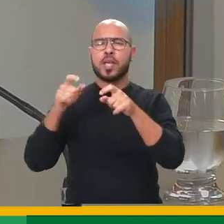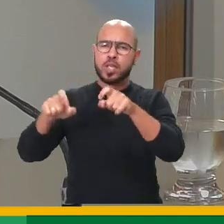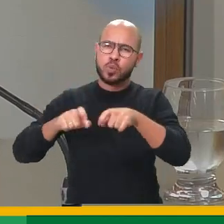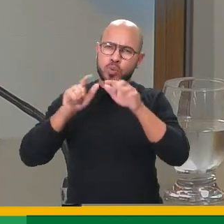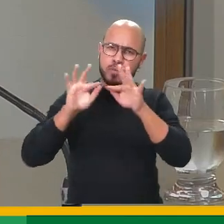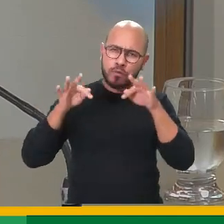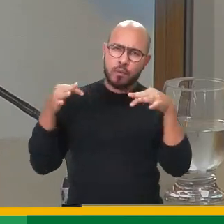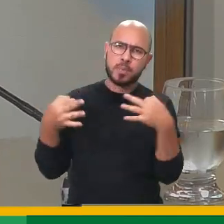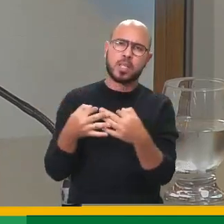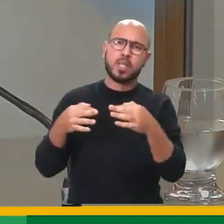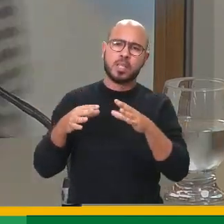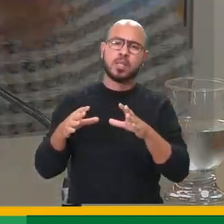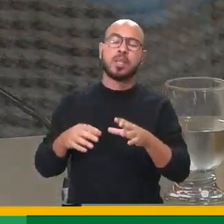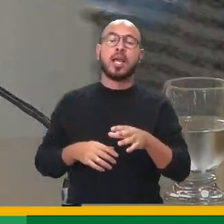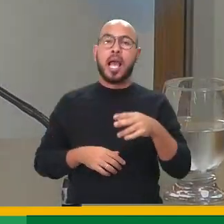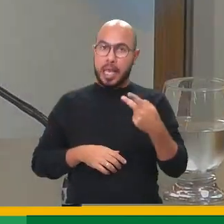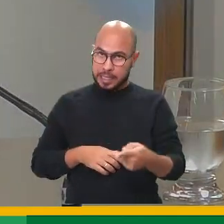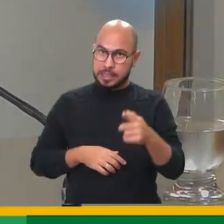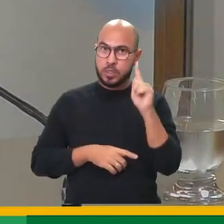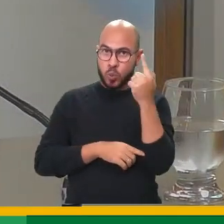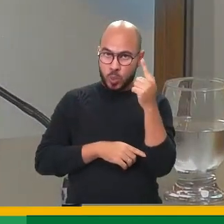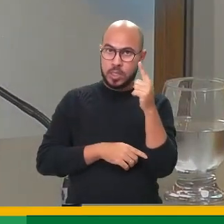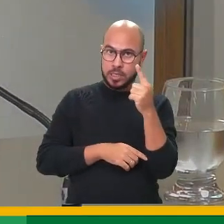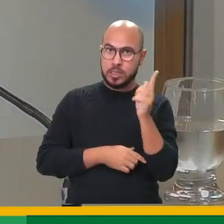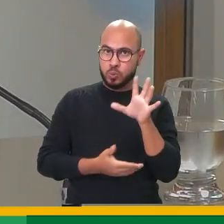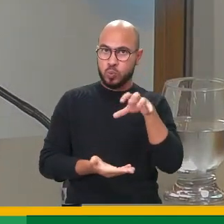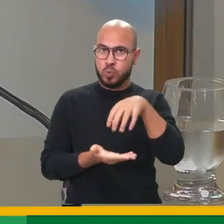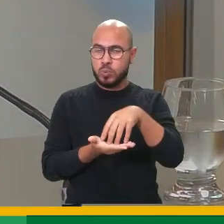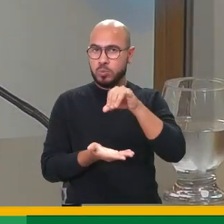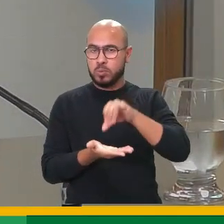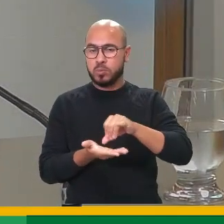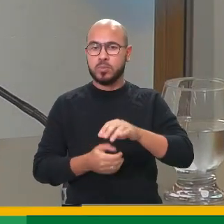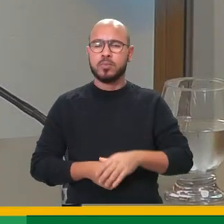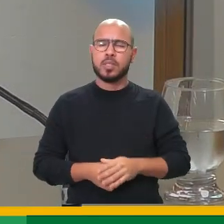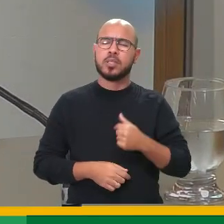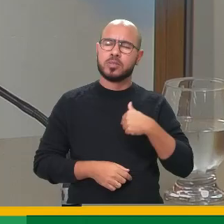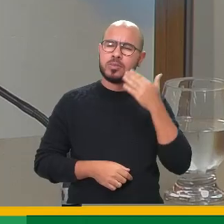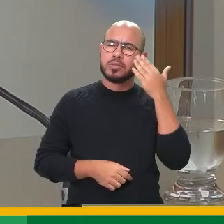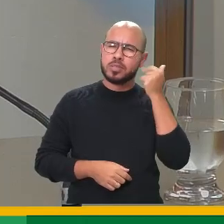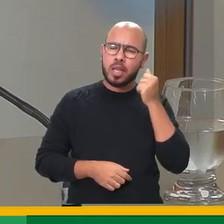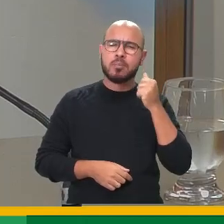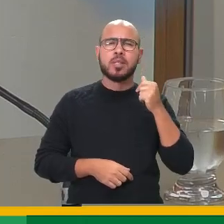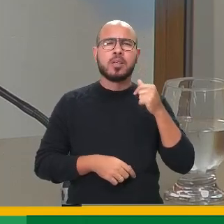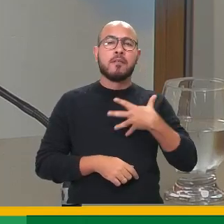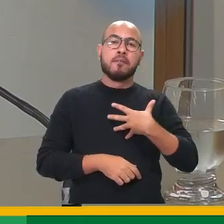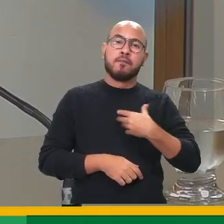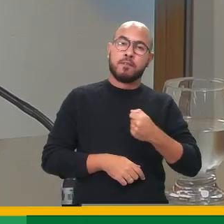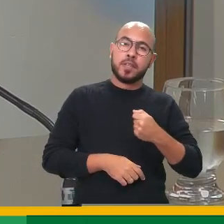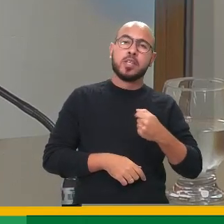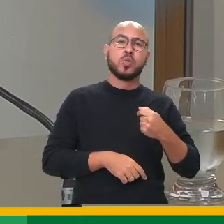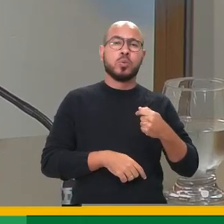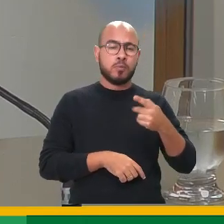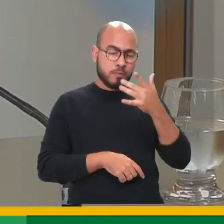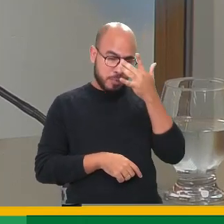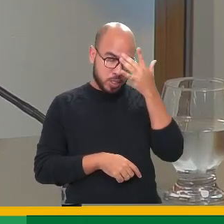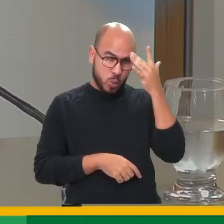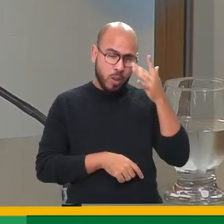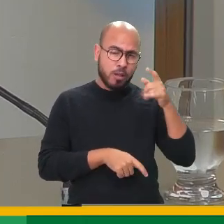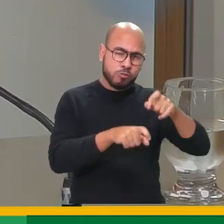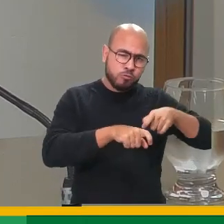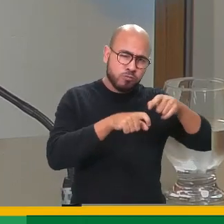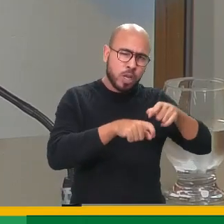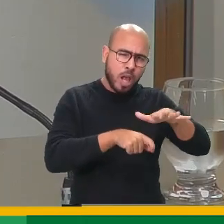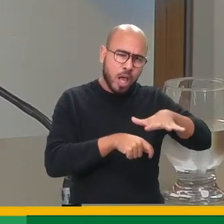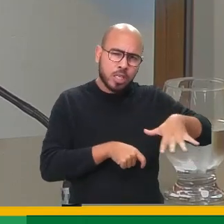e na cidade de Goiânia então eu tenho certeza que os filhos dos Agricultores da região ali naquela região nós temos